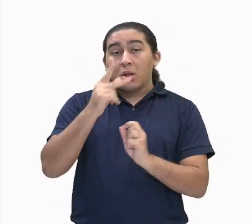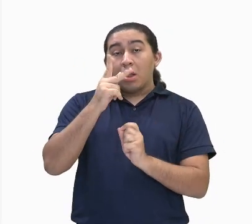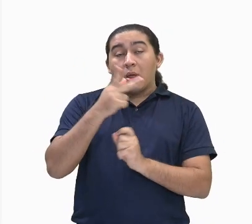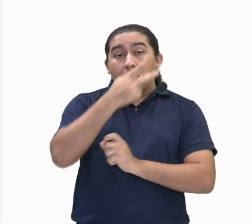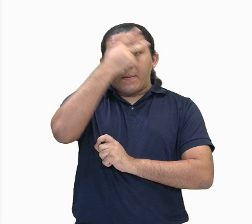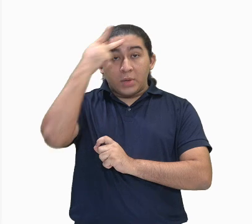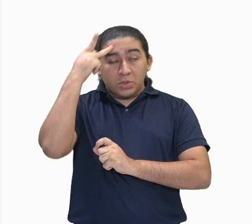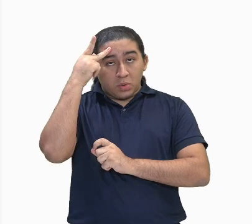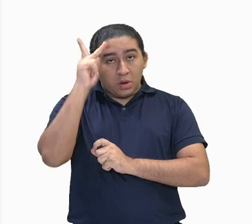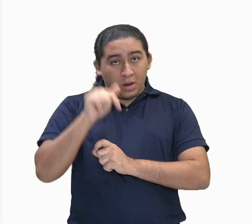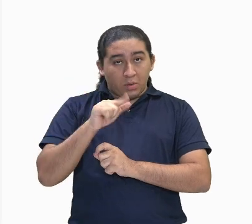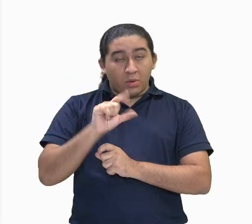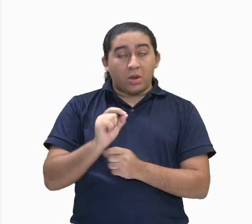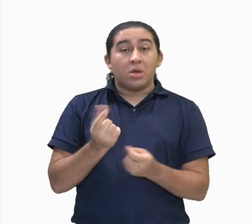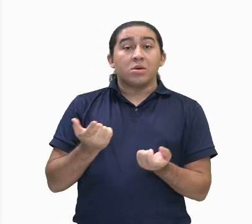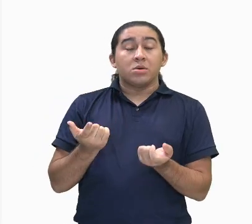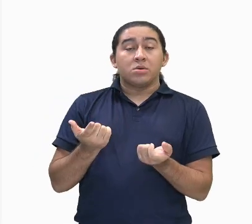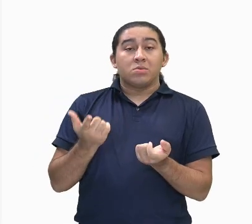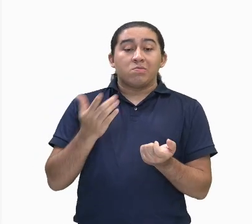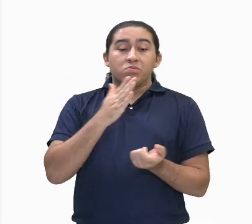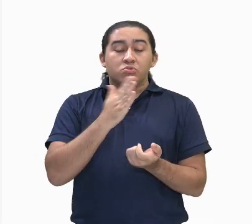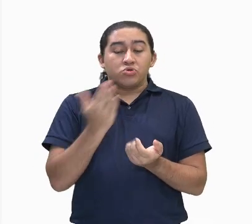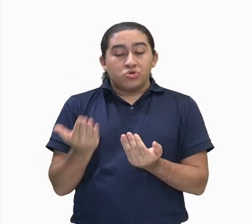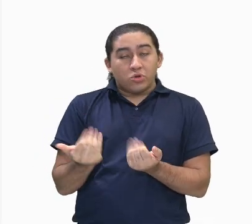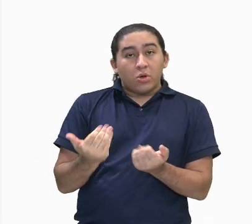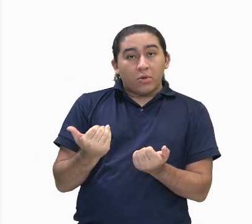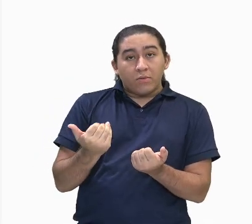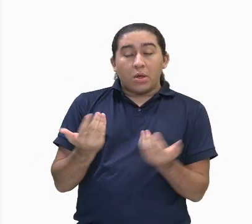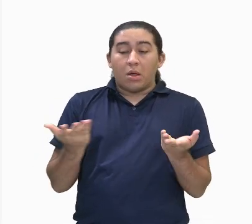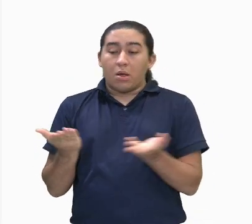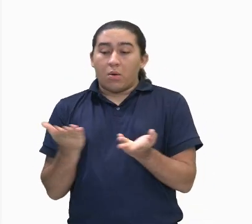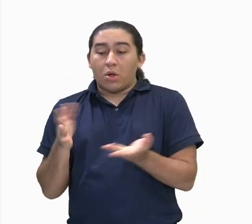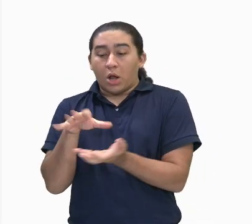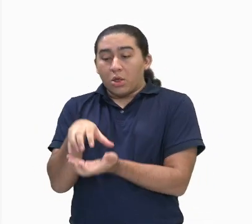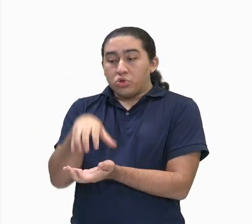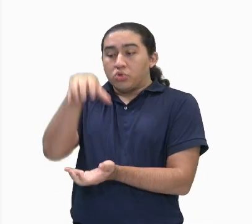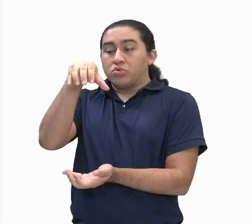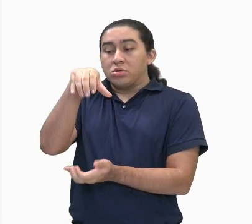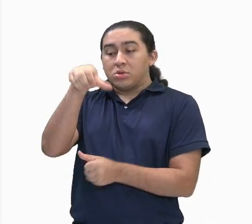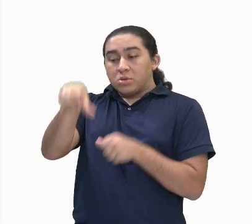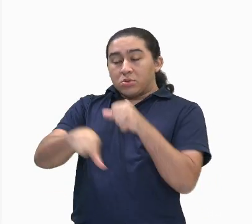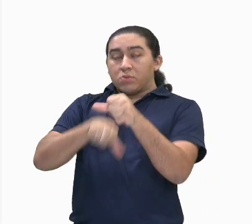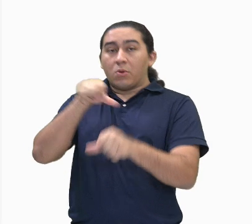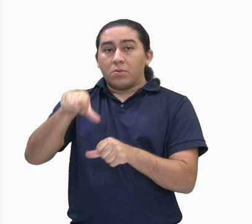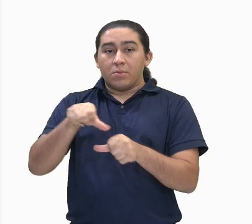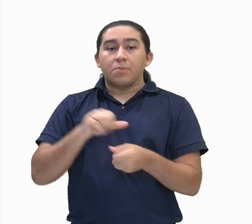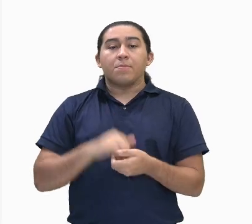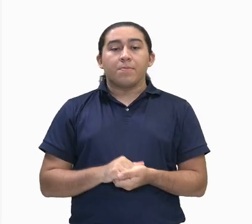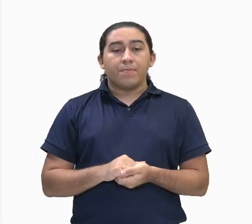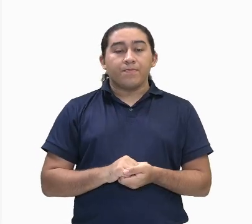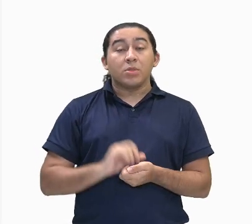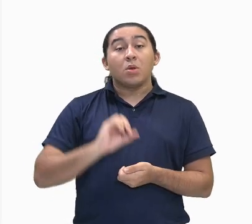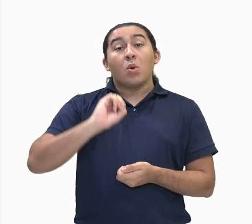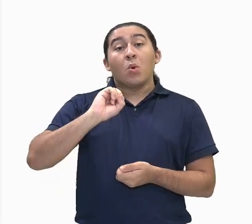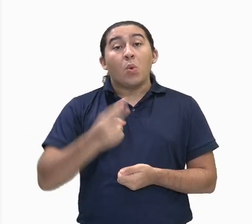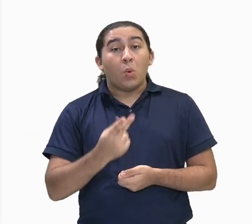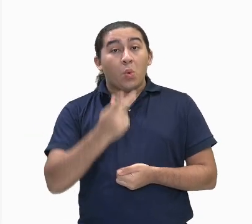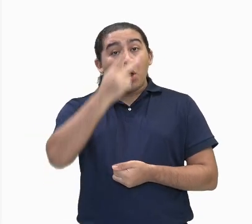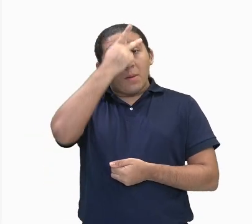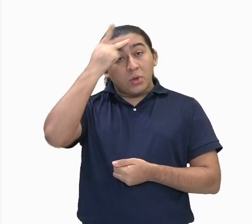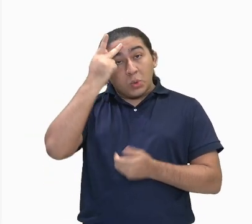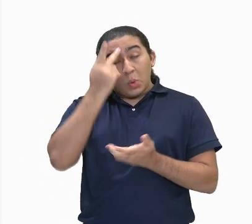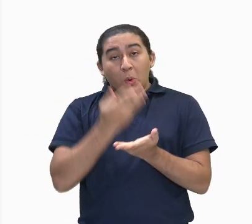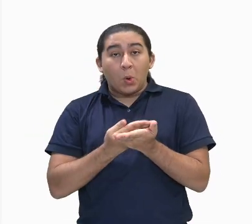para uma vida adulta e seus deveres religiosos. São ritos quando a pessoa assume ela mesma as